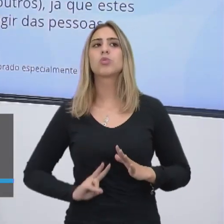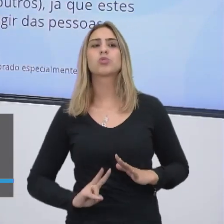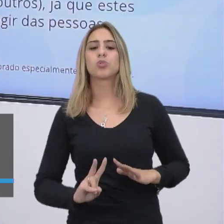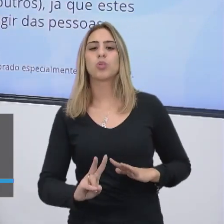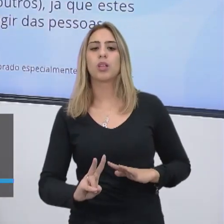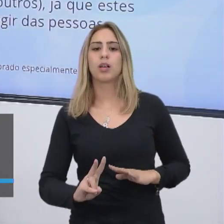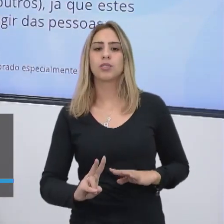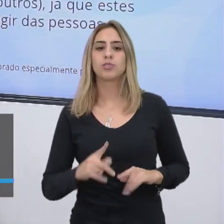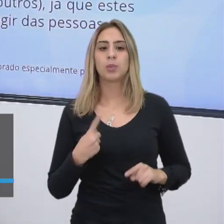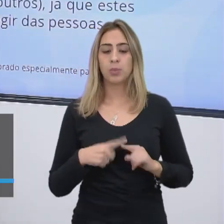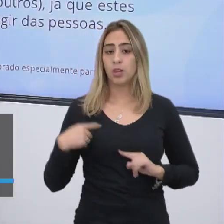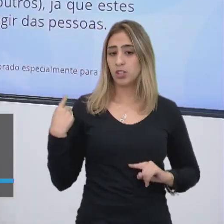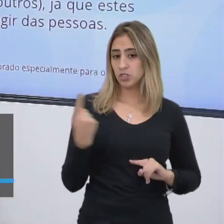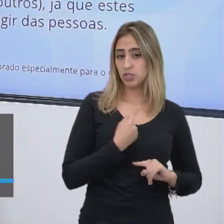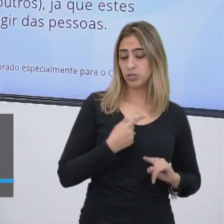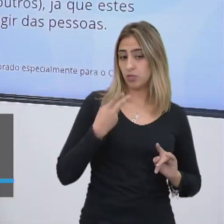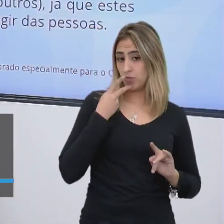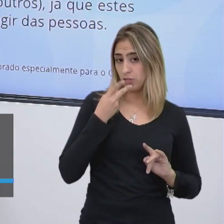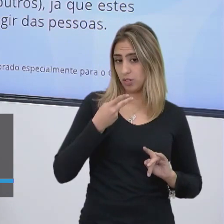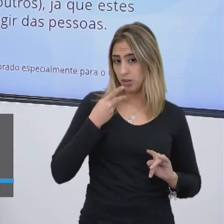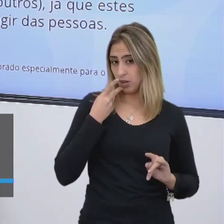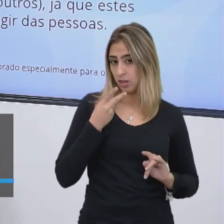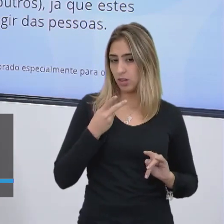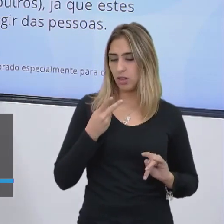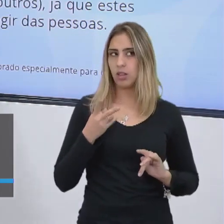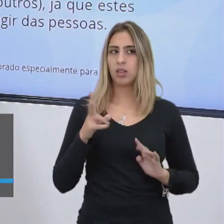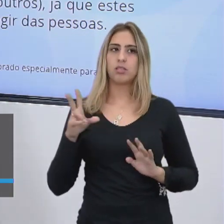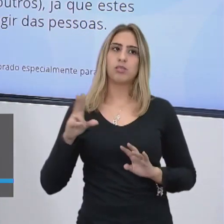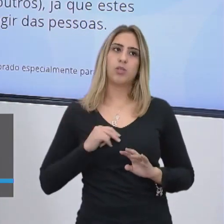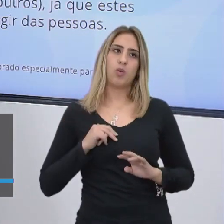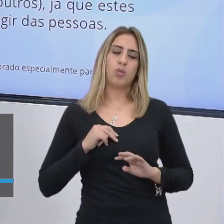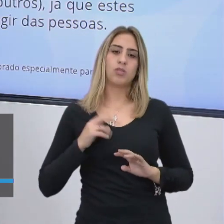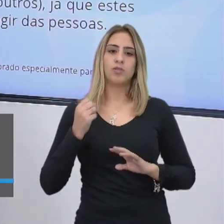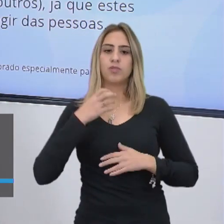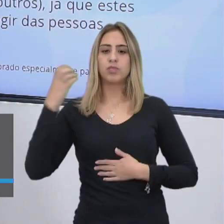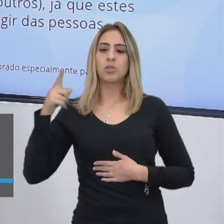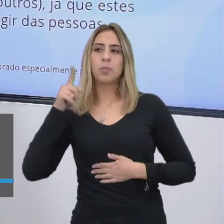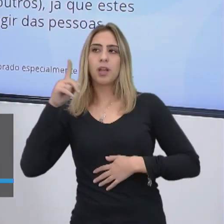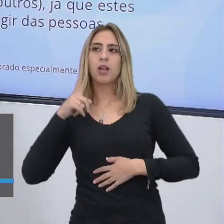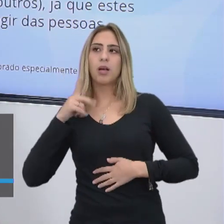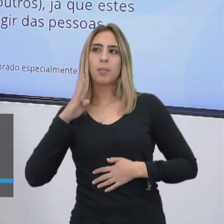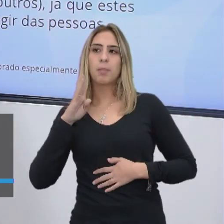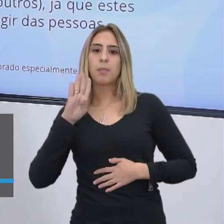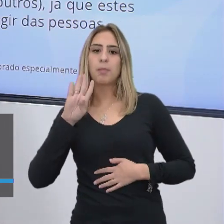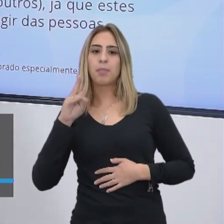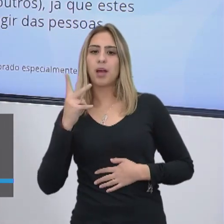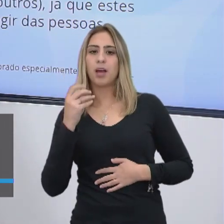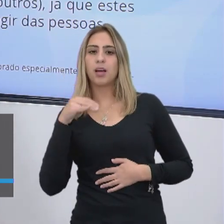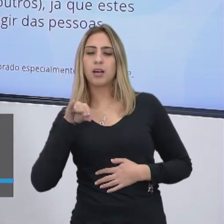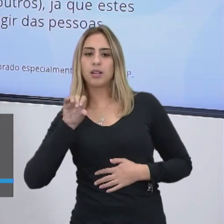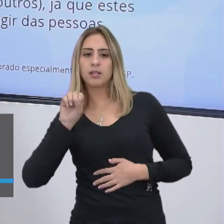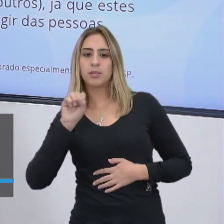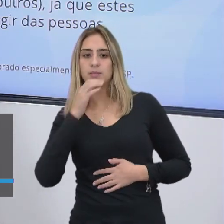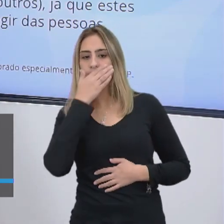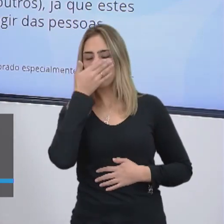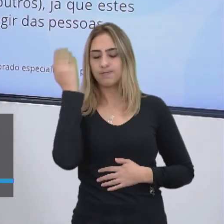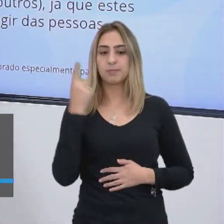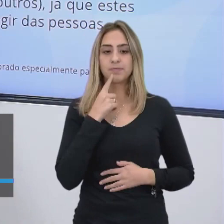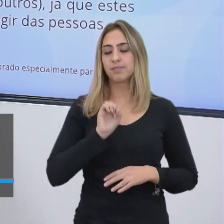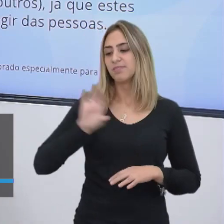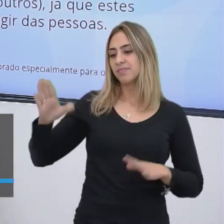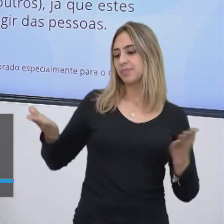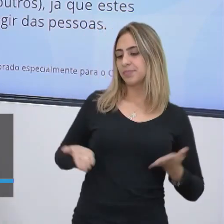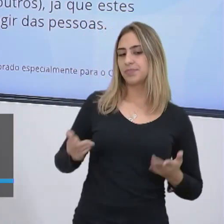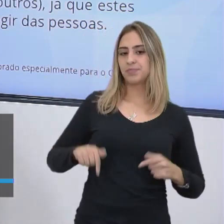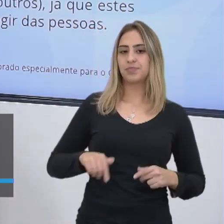continuidade? Porque quando a gente fala, por exemplo, viajei para as Bahamas, assim, vou sair daqui hoje,